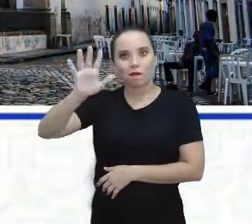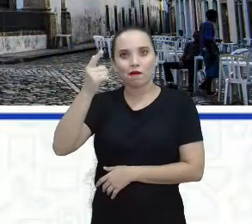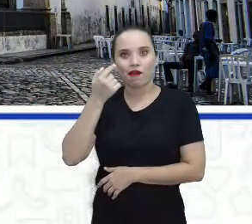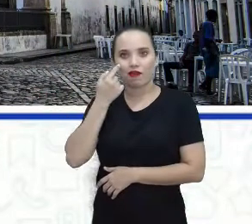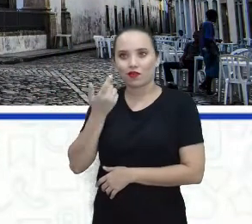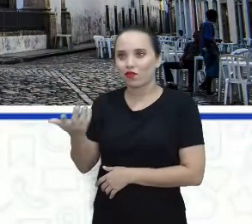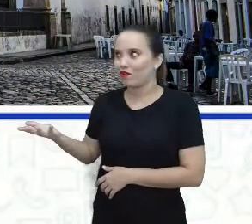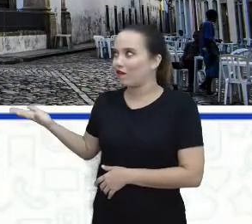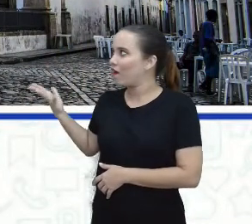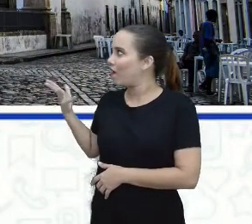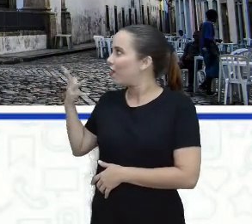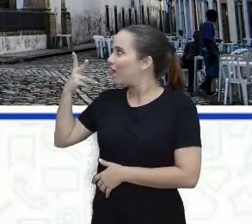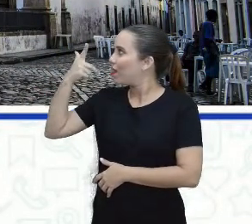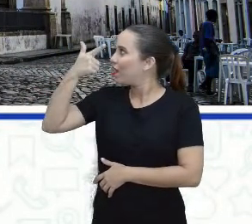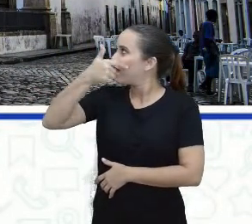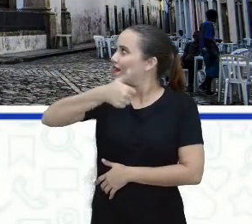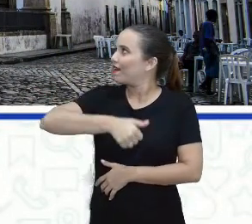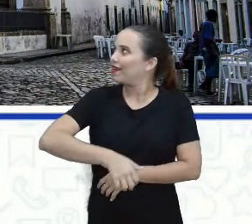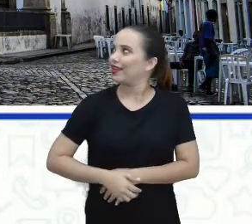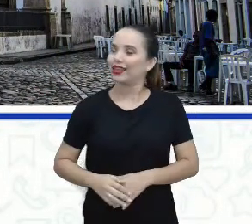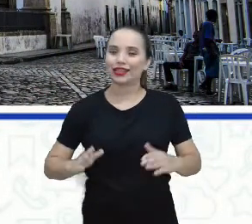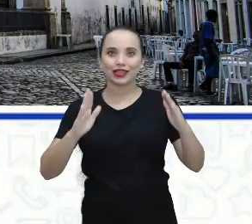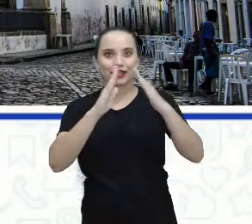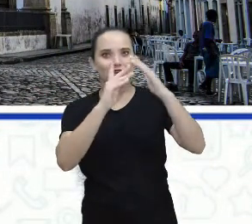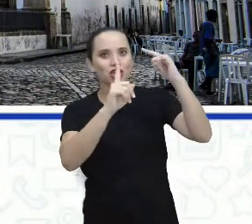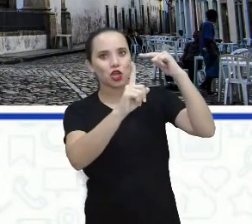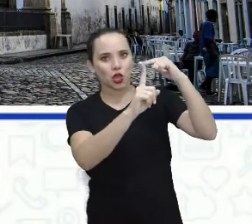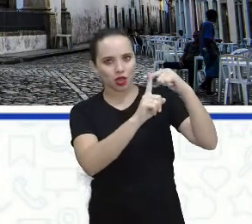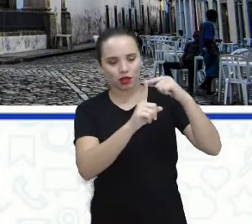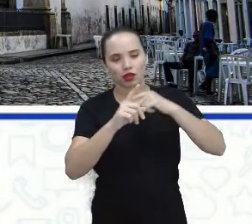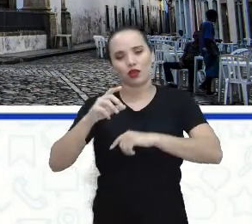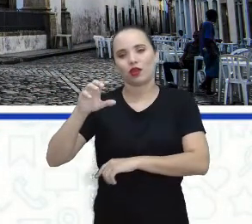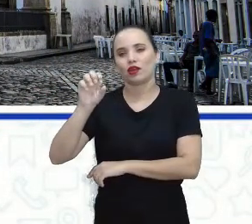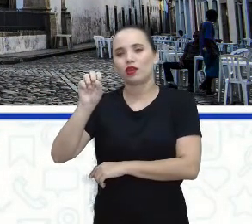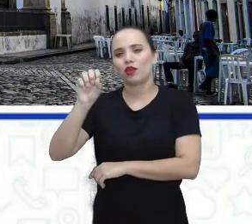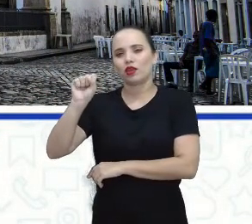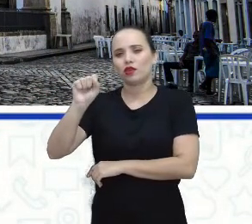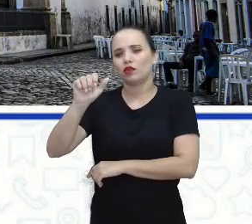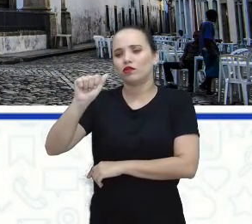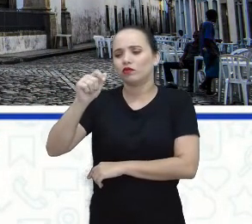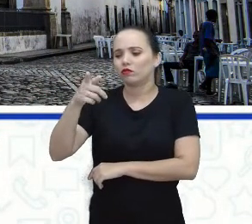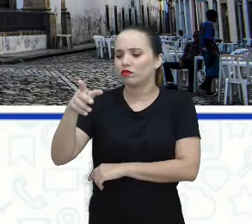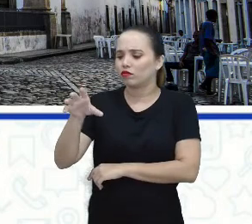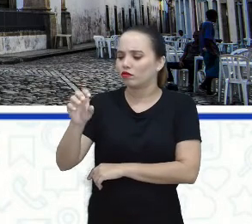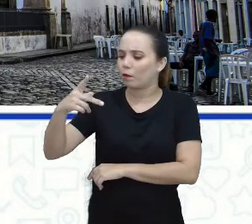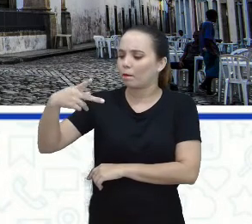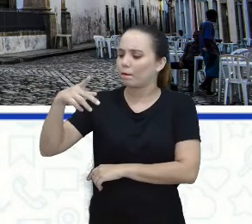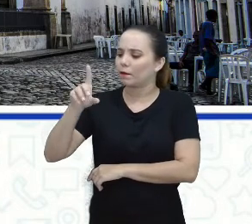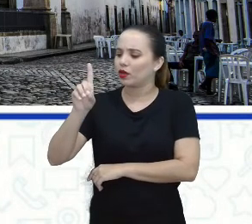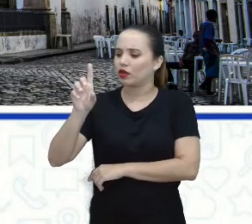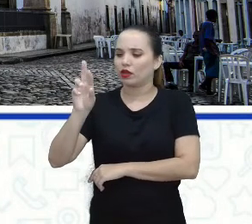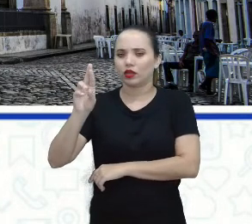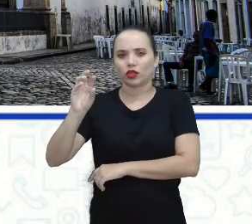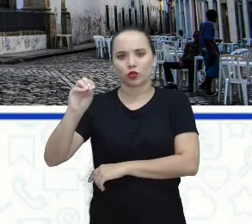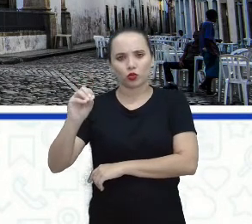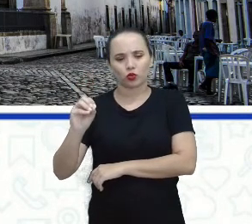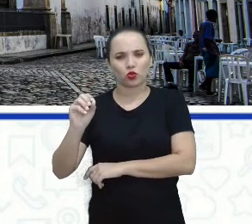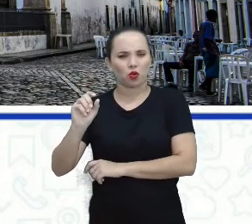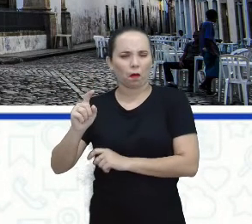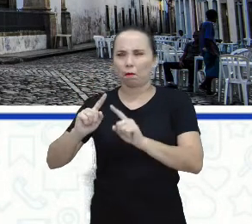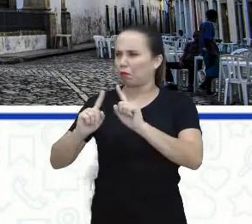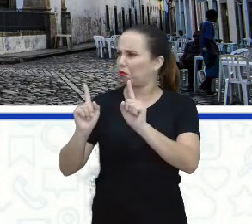da igreja de São Pedro. E talvez você esteja me perguntando, gente, o que é que tem a ver a igreja de São Pedro, que é uma